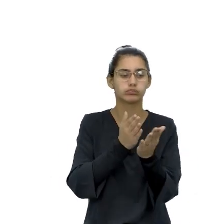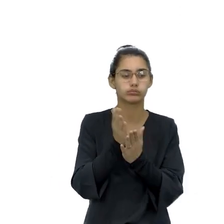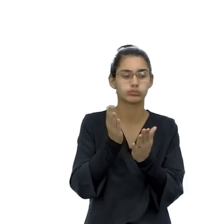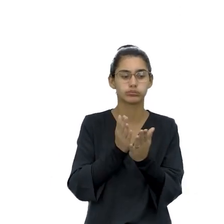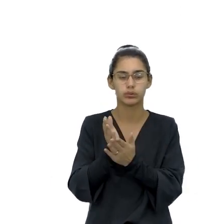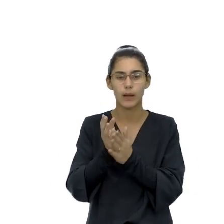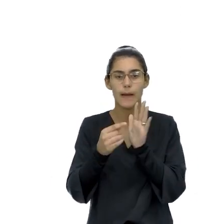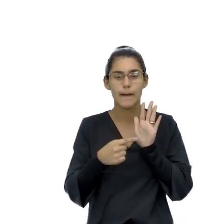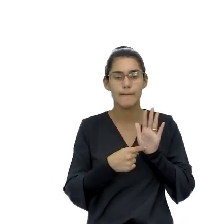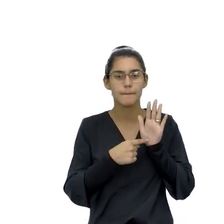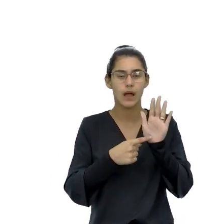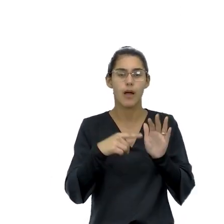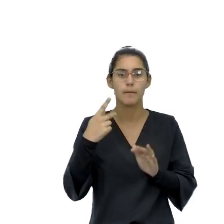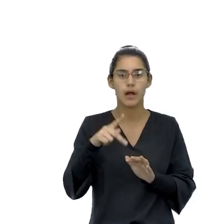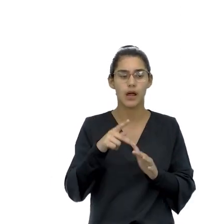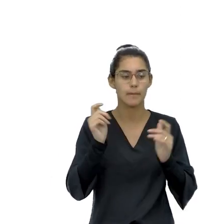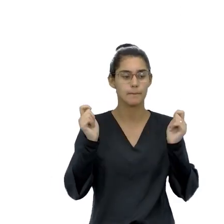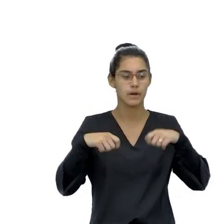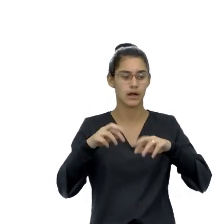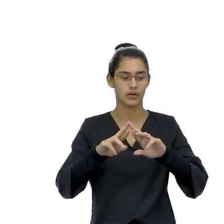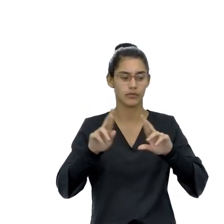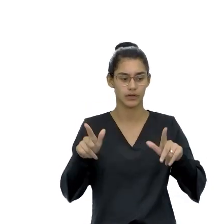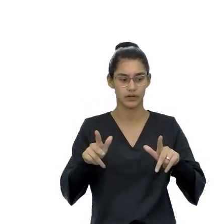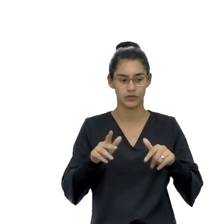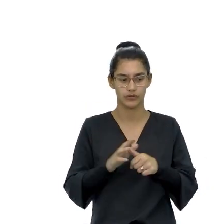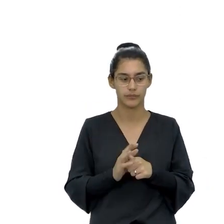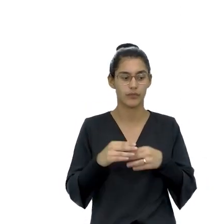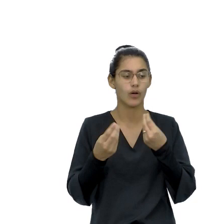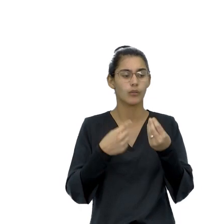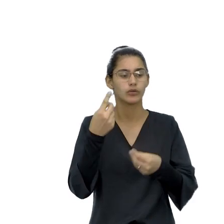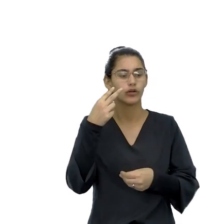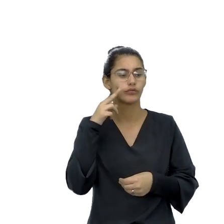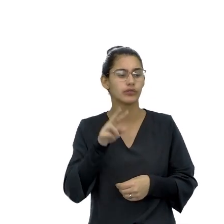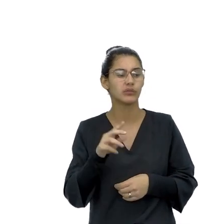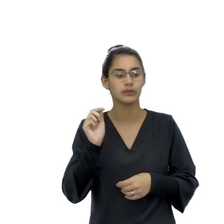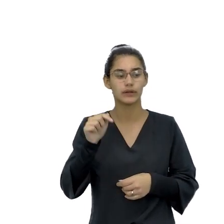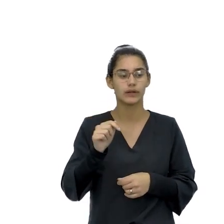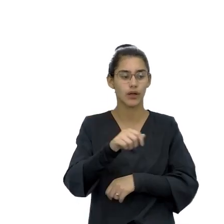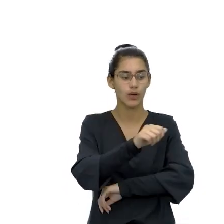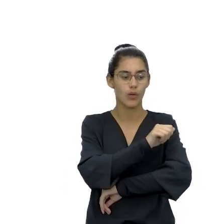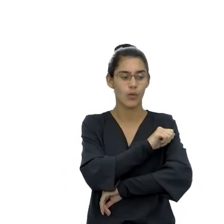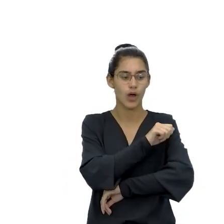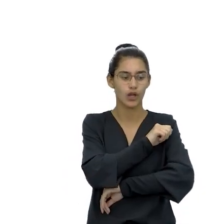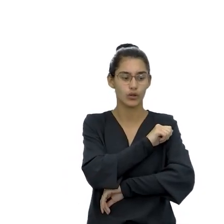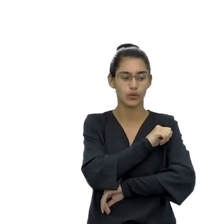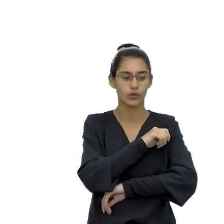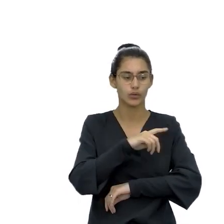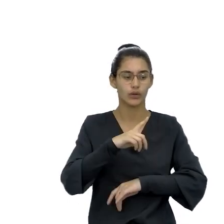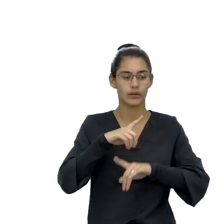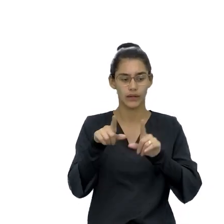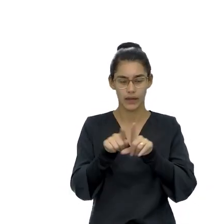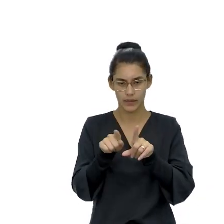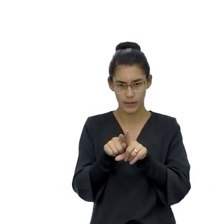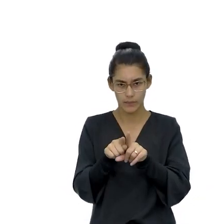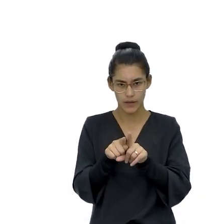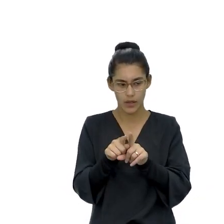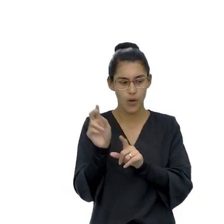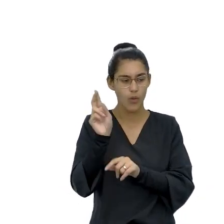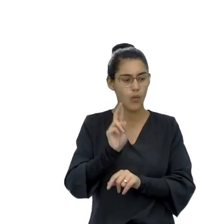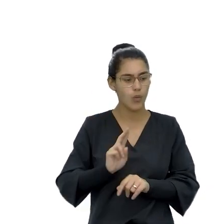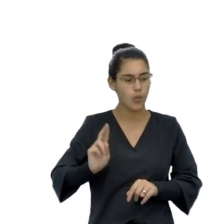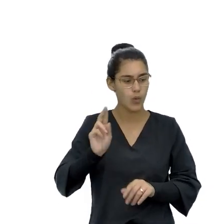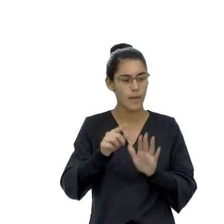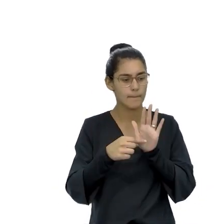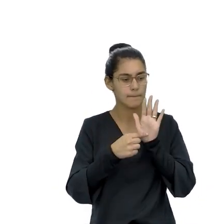professor, apresentando para ele outras possibilidades. Então, como nós vimos aqui, o aluno eles usaram